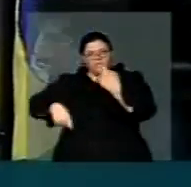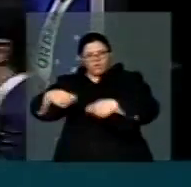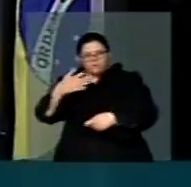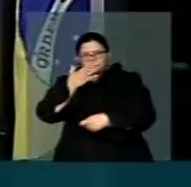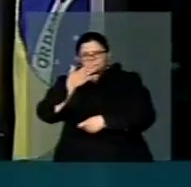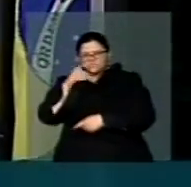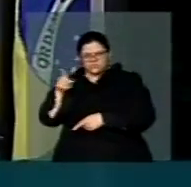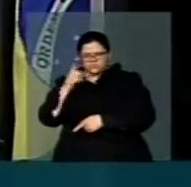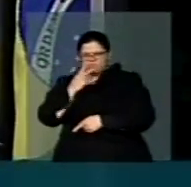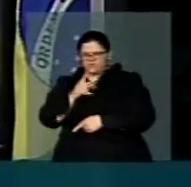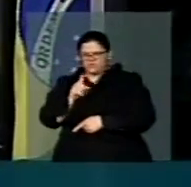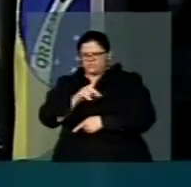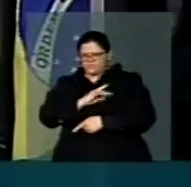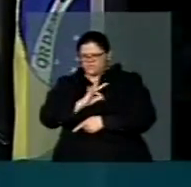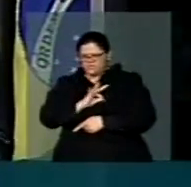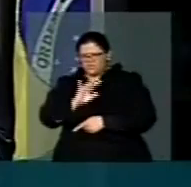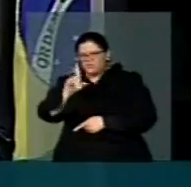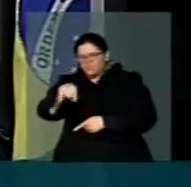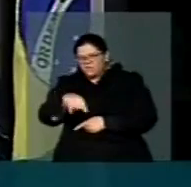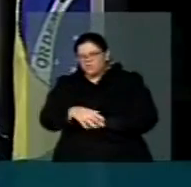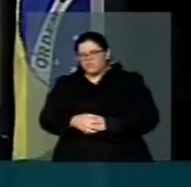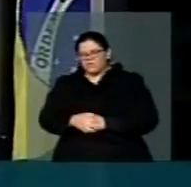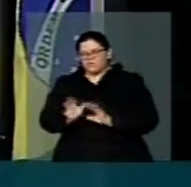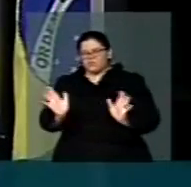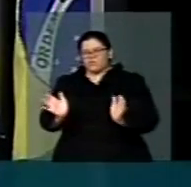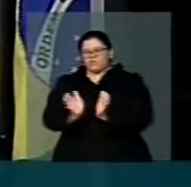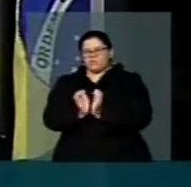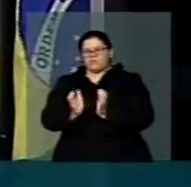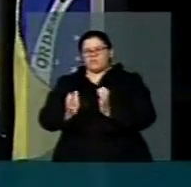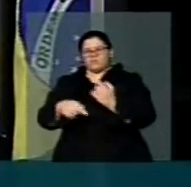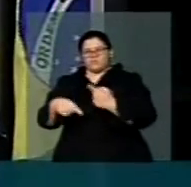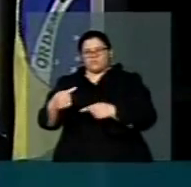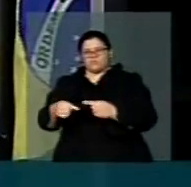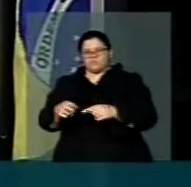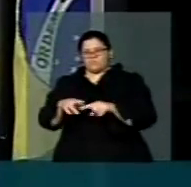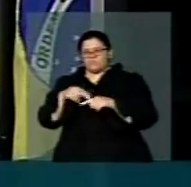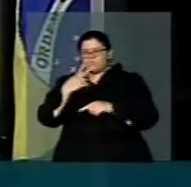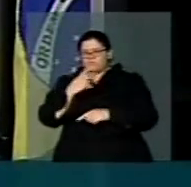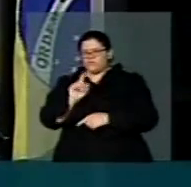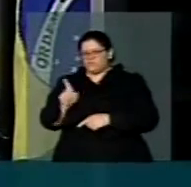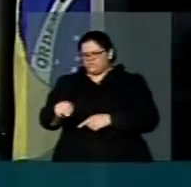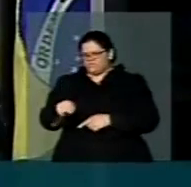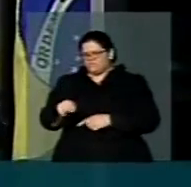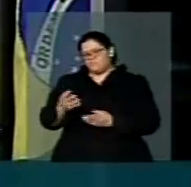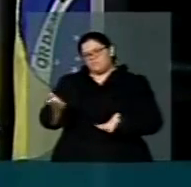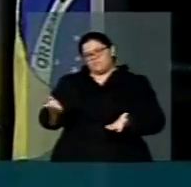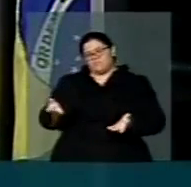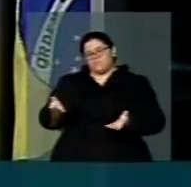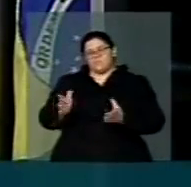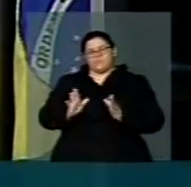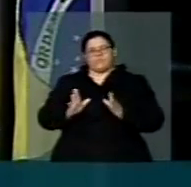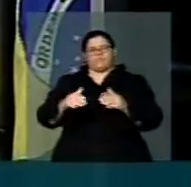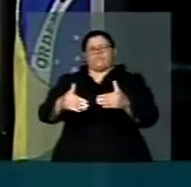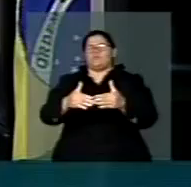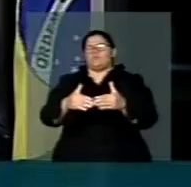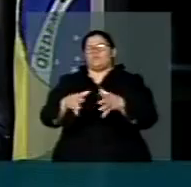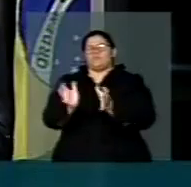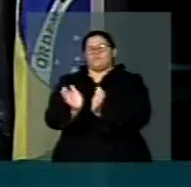guerra que o partido se prepara? O foco do partido está longe de